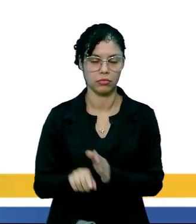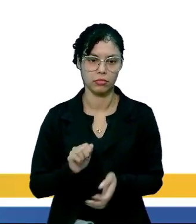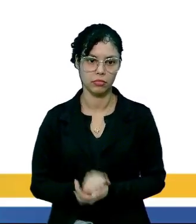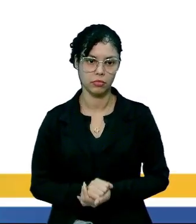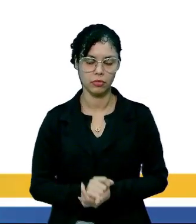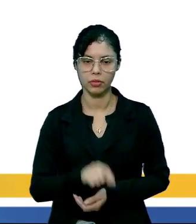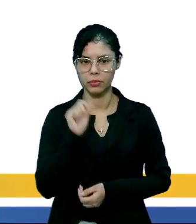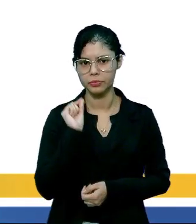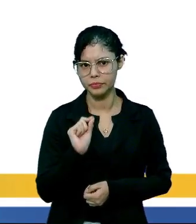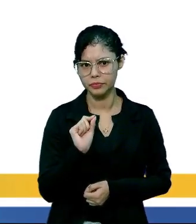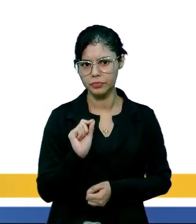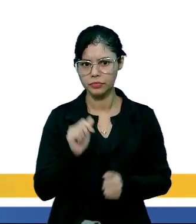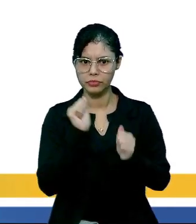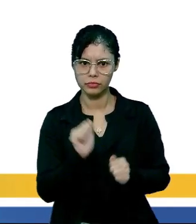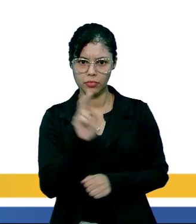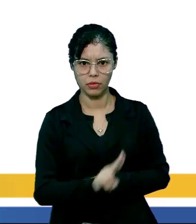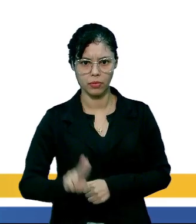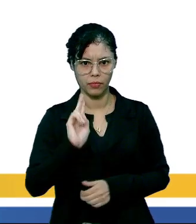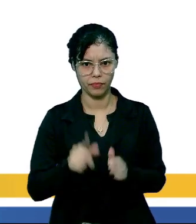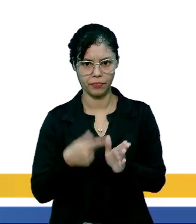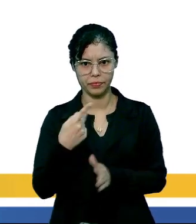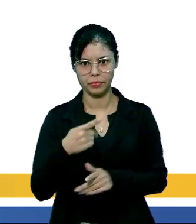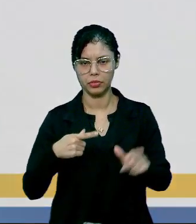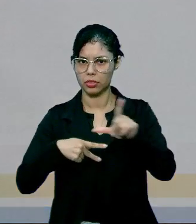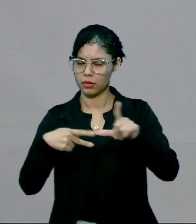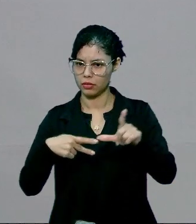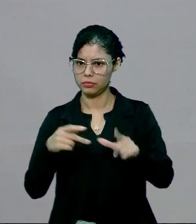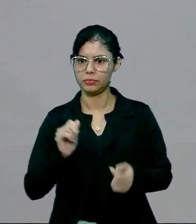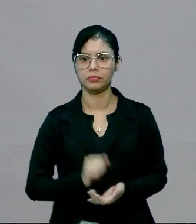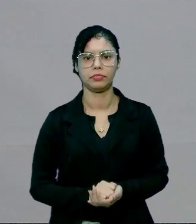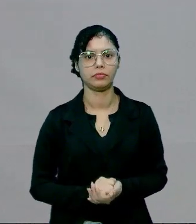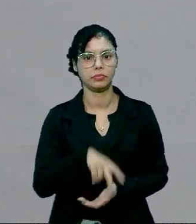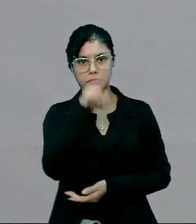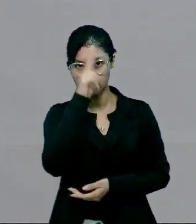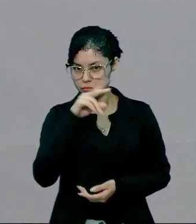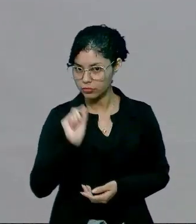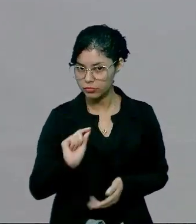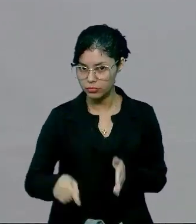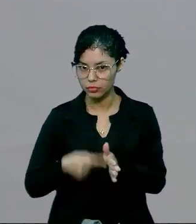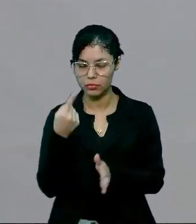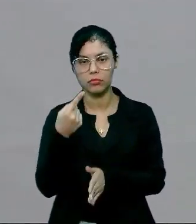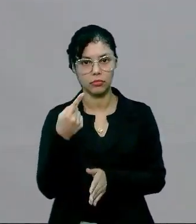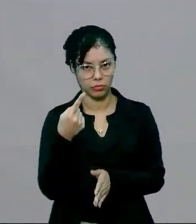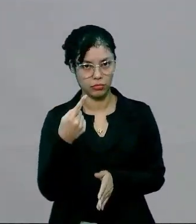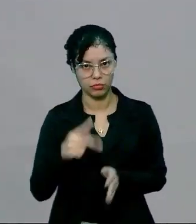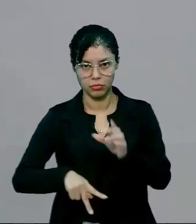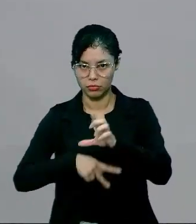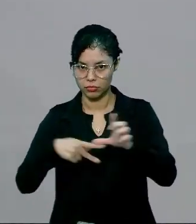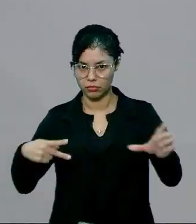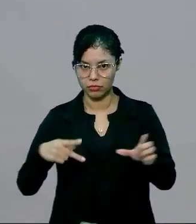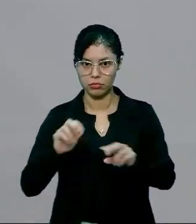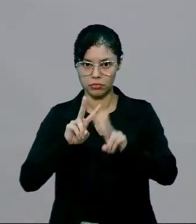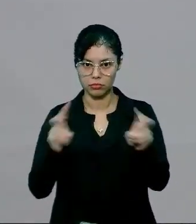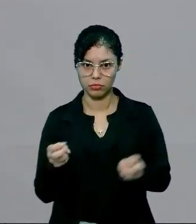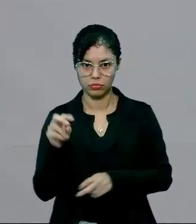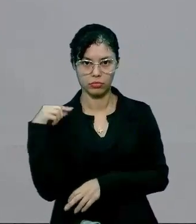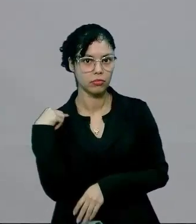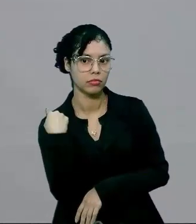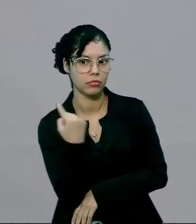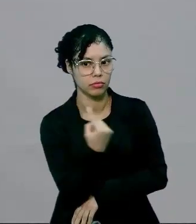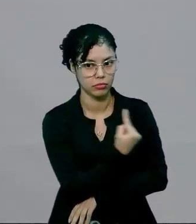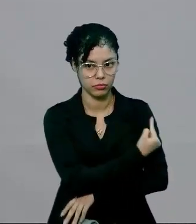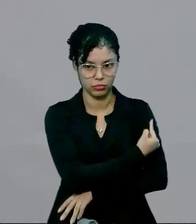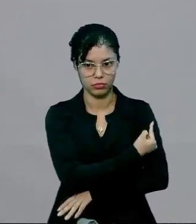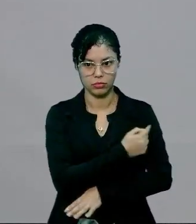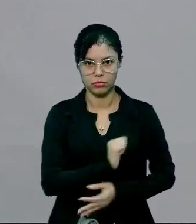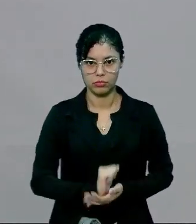pergunta. Posso usar a primeira pessoa do plural? Lembrando que a primeira pessoa do plural é a família do nós,